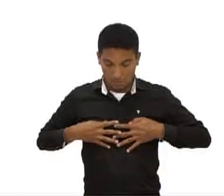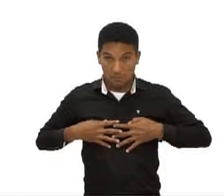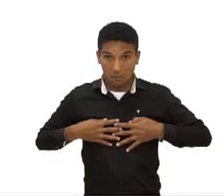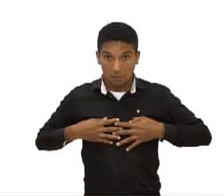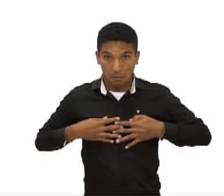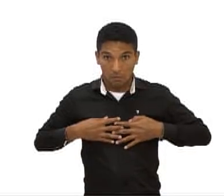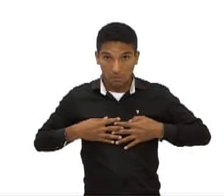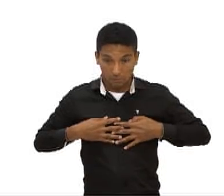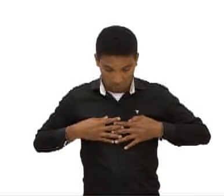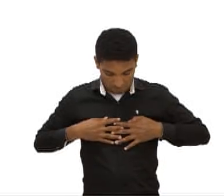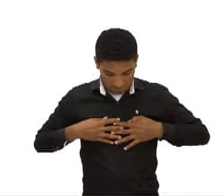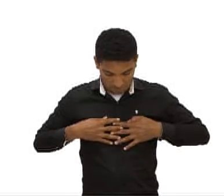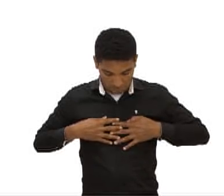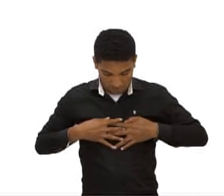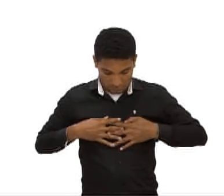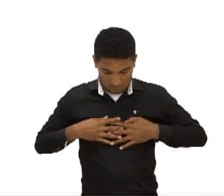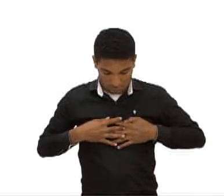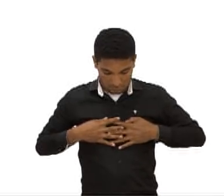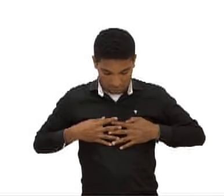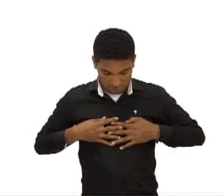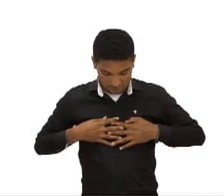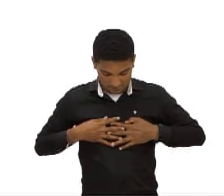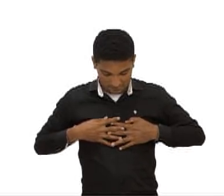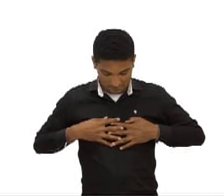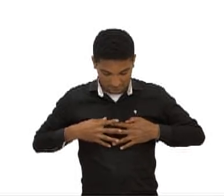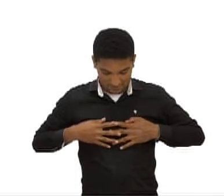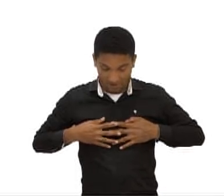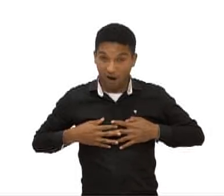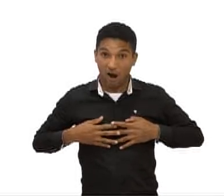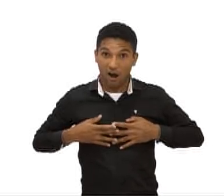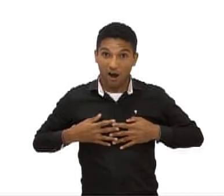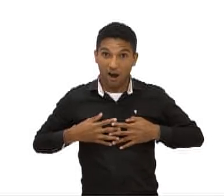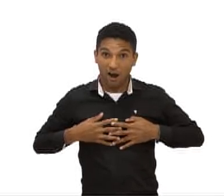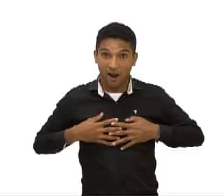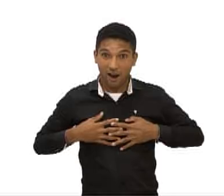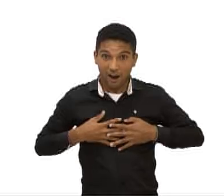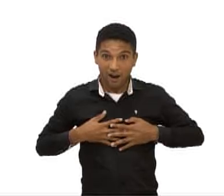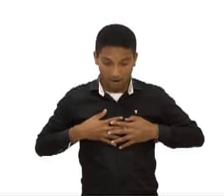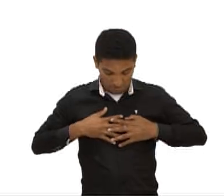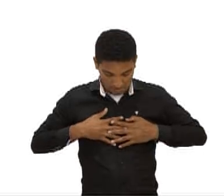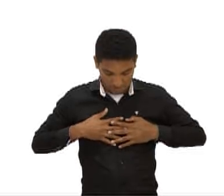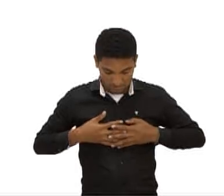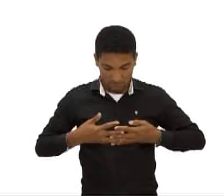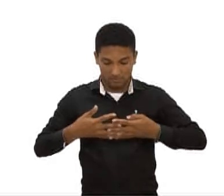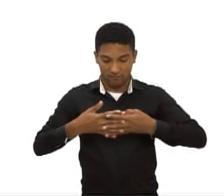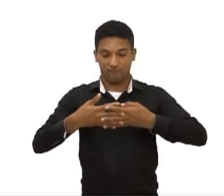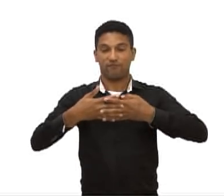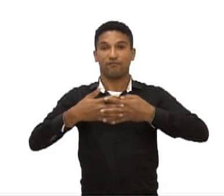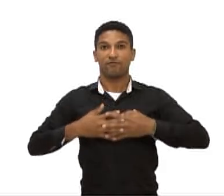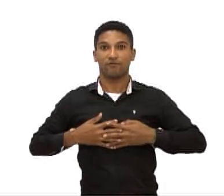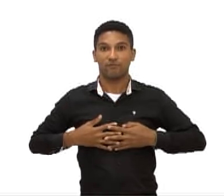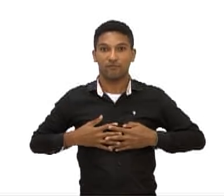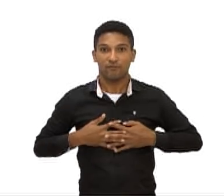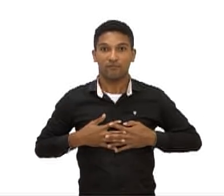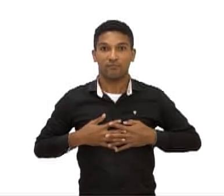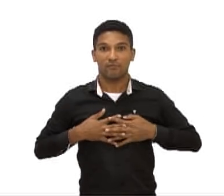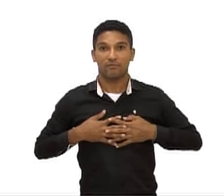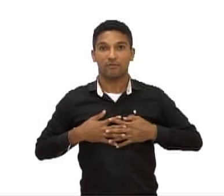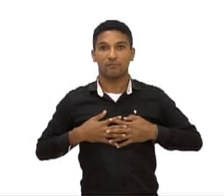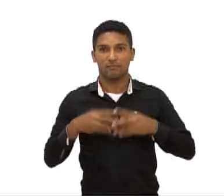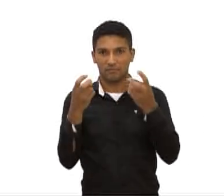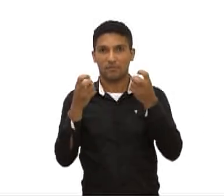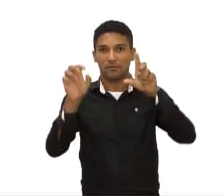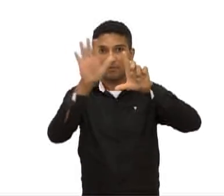aí em casa. Olha só, esses jogos, eles são formados por peças que igual estão representadas aí nas figuras, tá